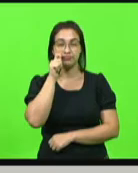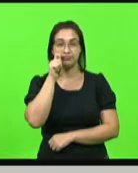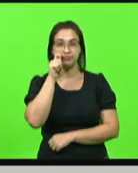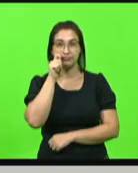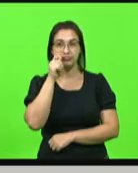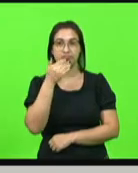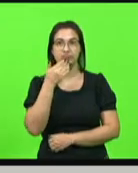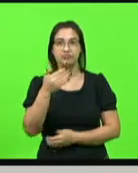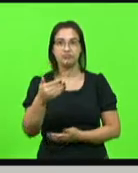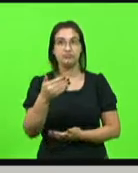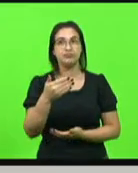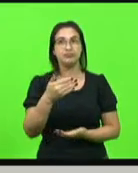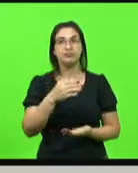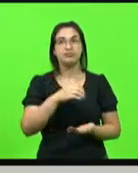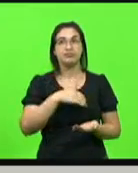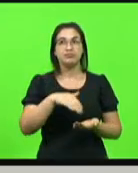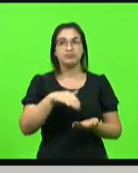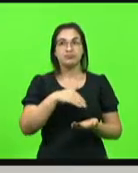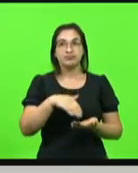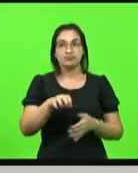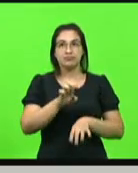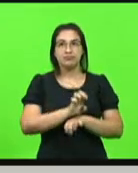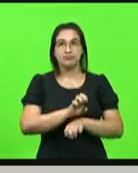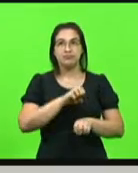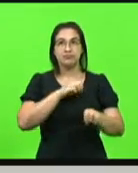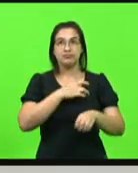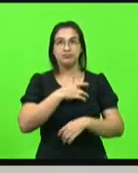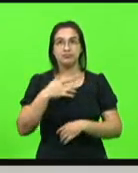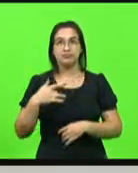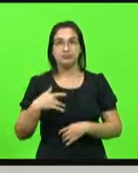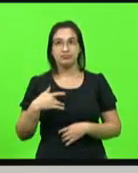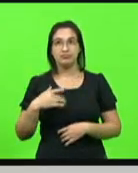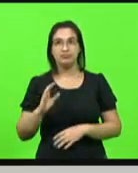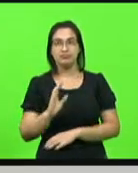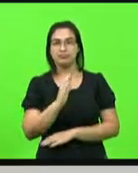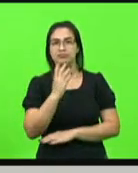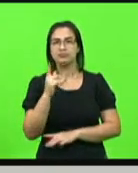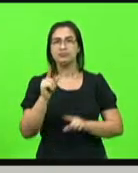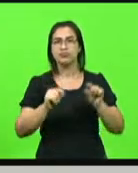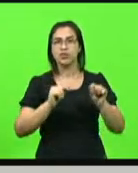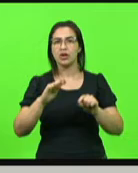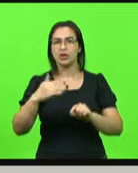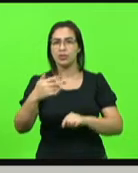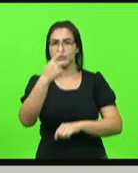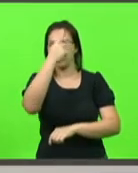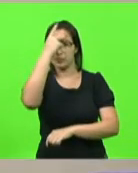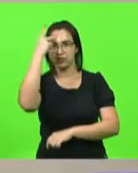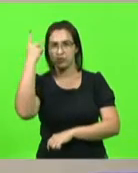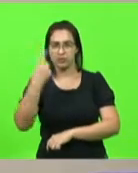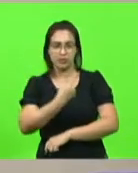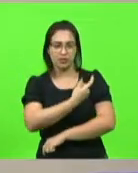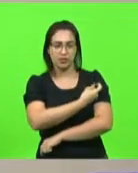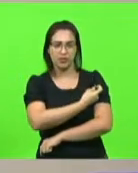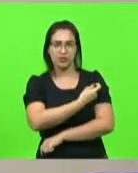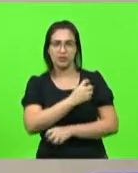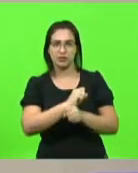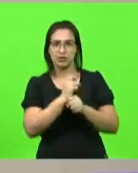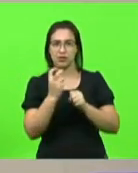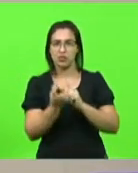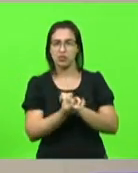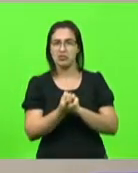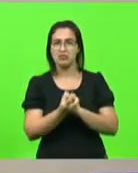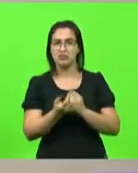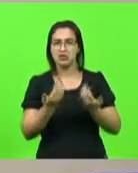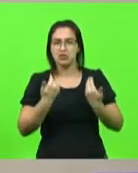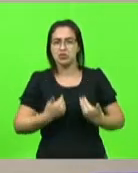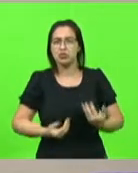Estado da Saúde informações acerca de efeitos colaterais decorrentes da vacinação contra a Covid-19, em discussão. Não